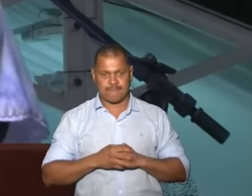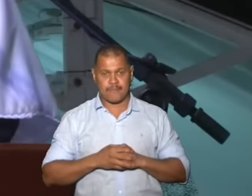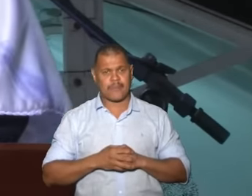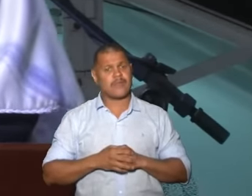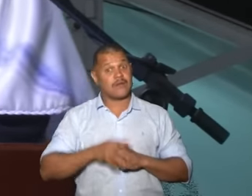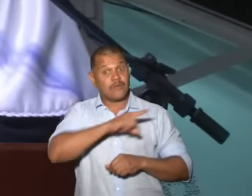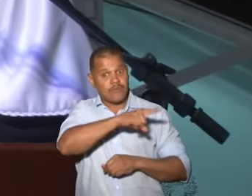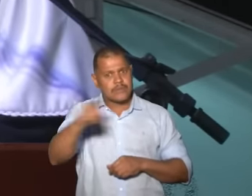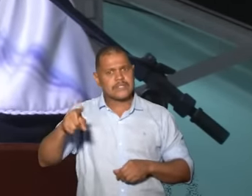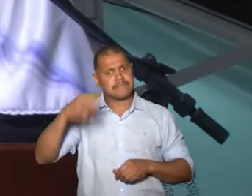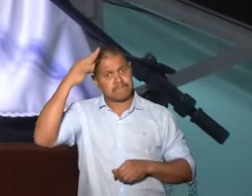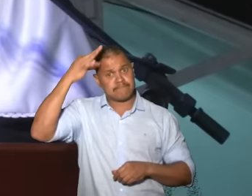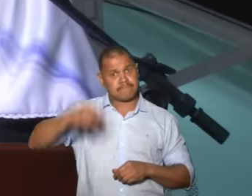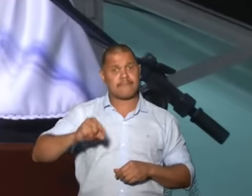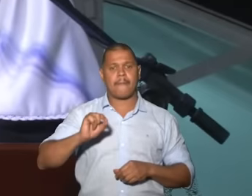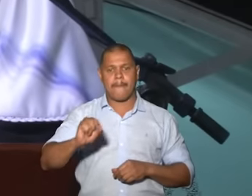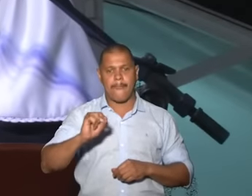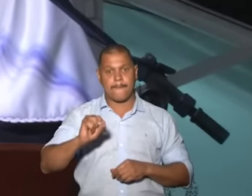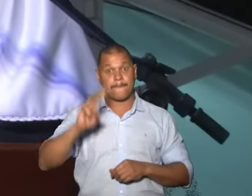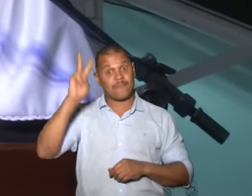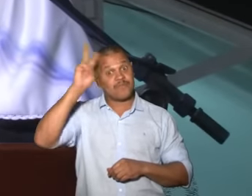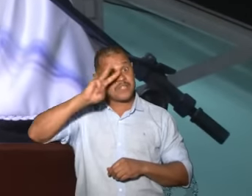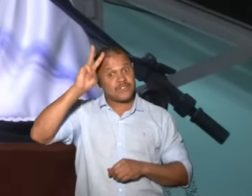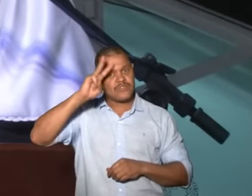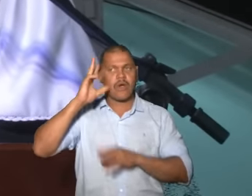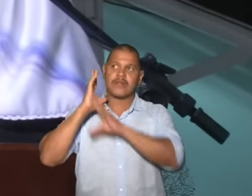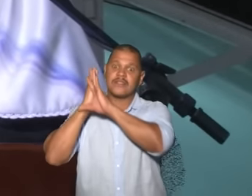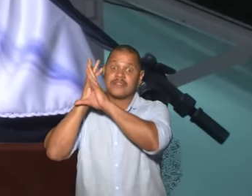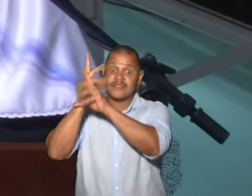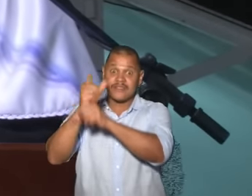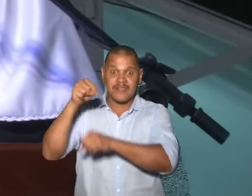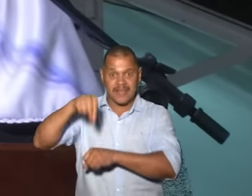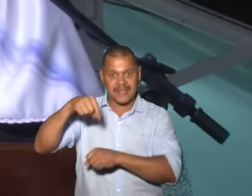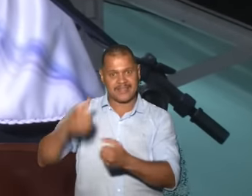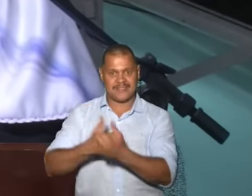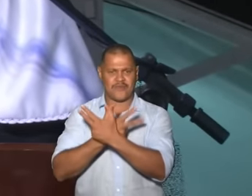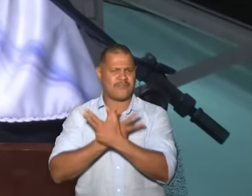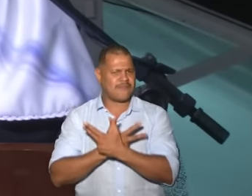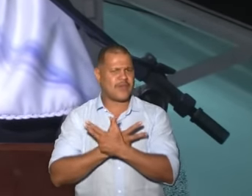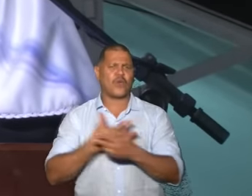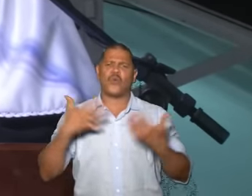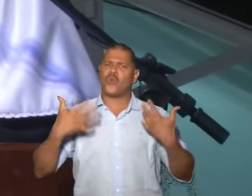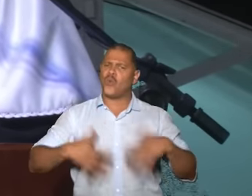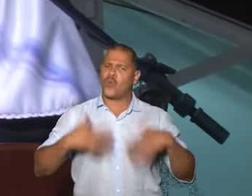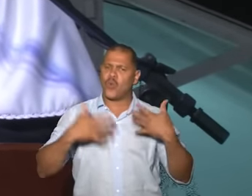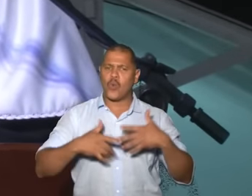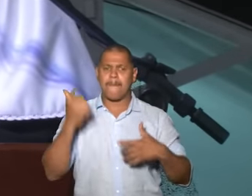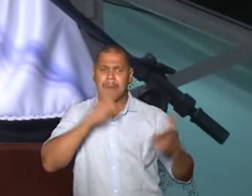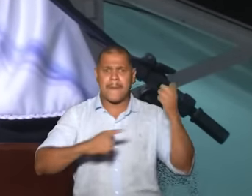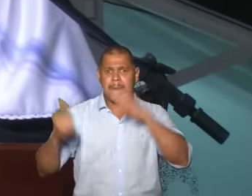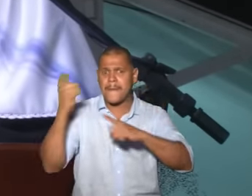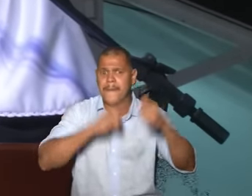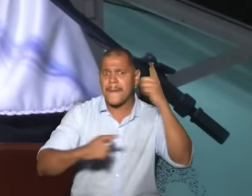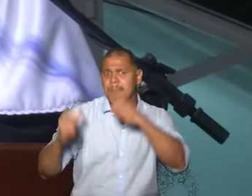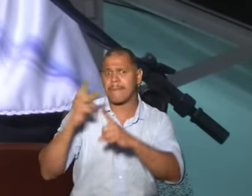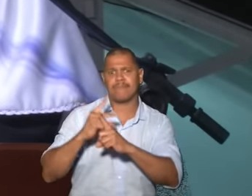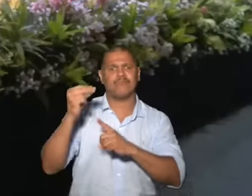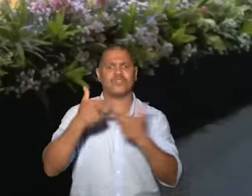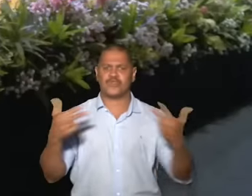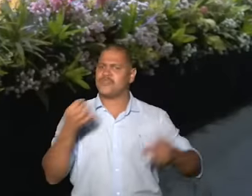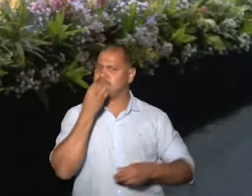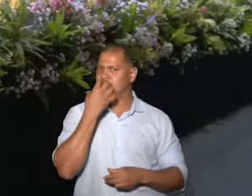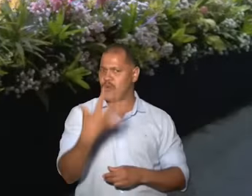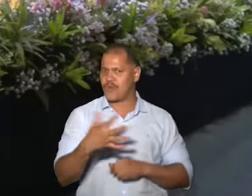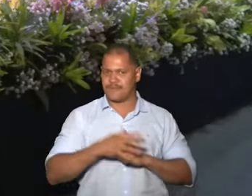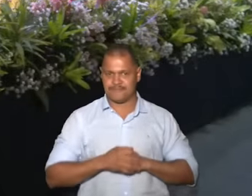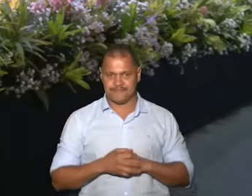e formandos. A história da UFV é marcada por muitas realizações e vitórias. A alma